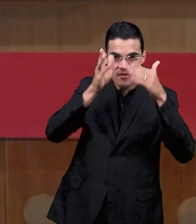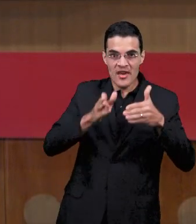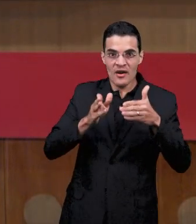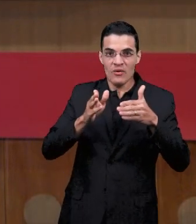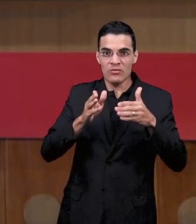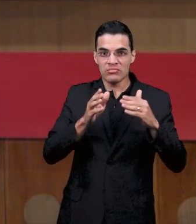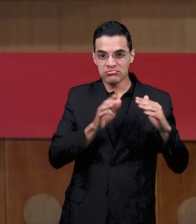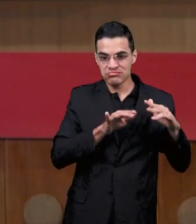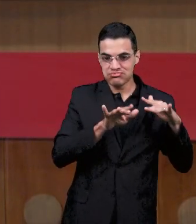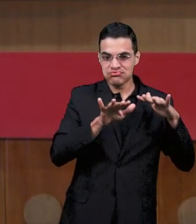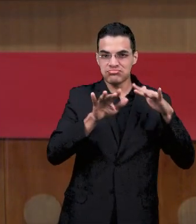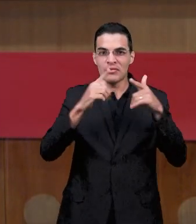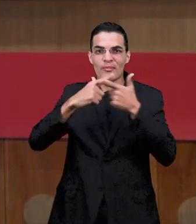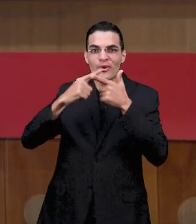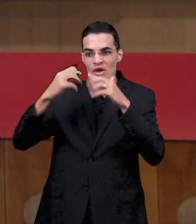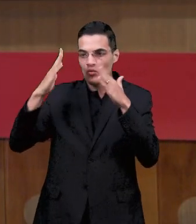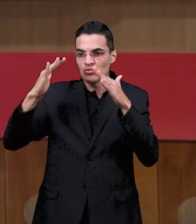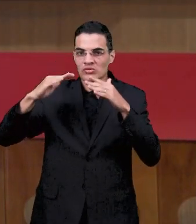subir,